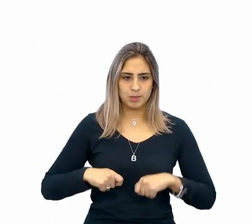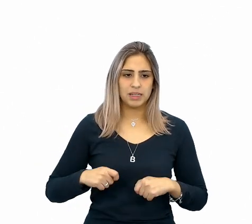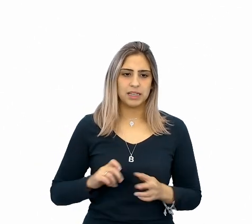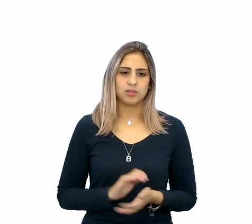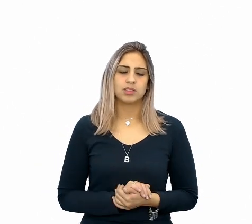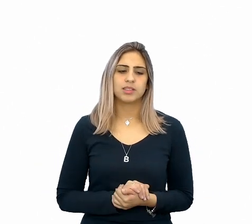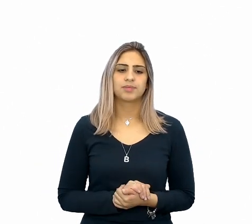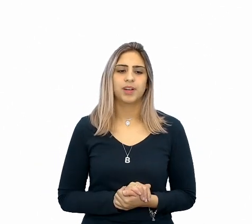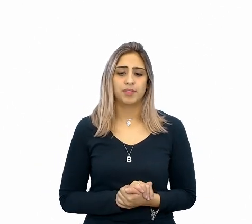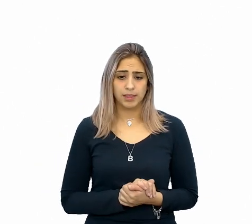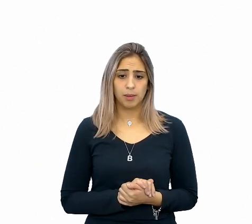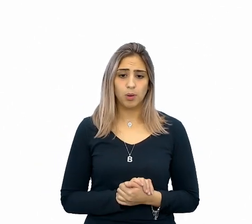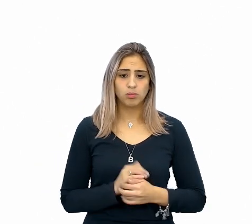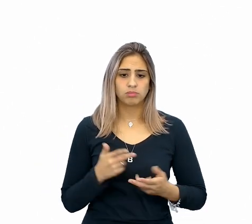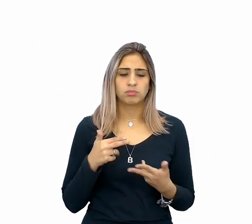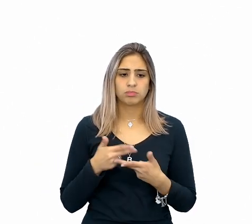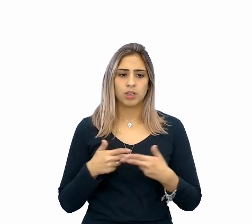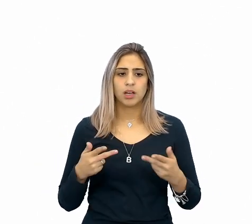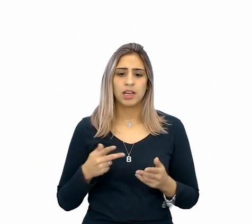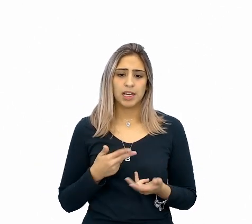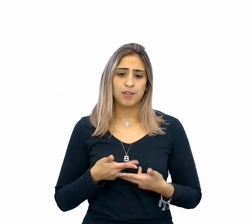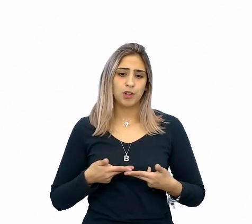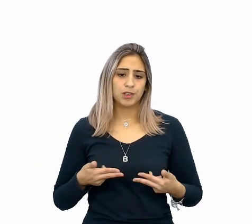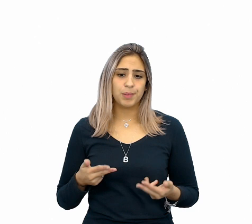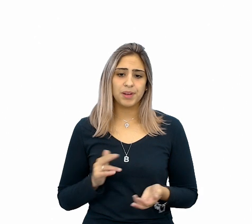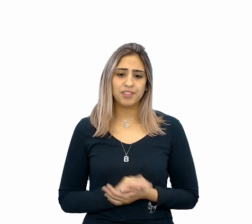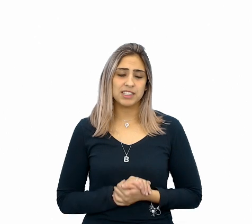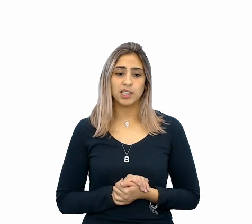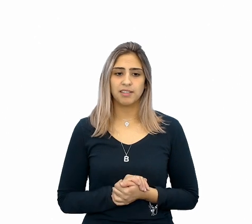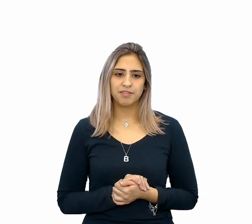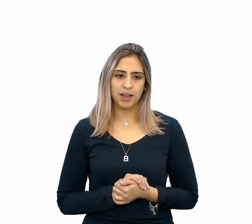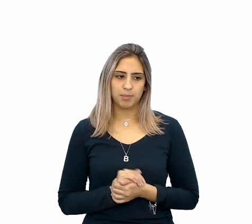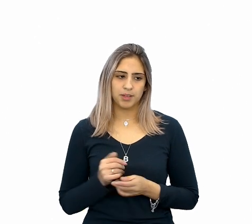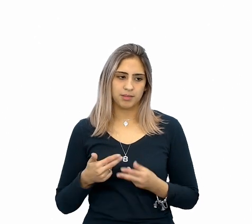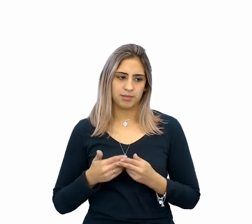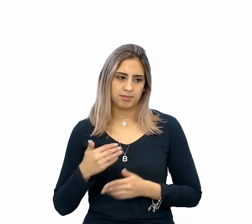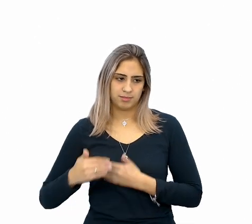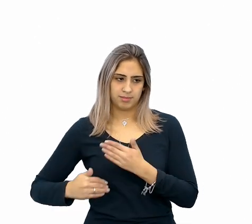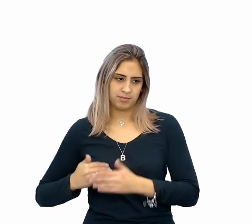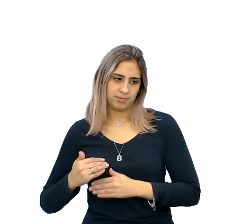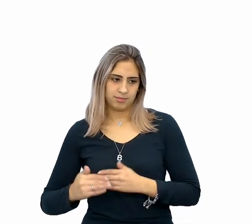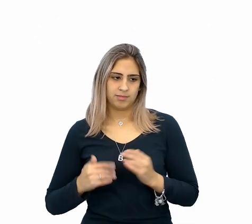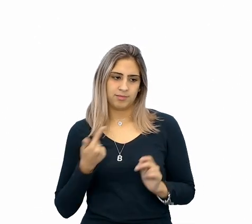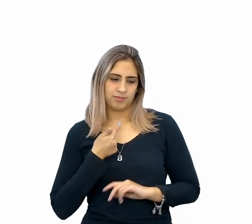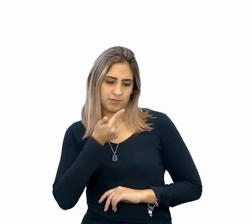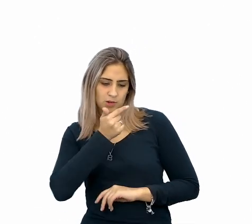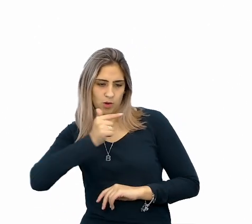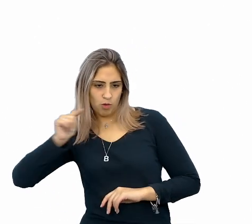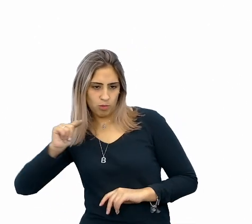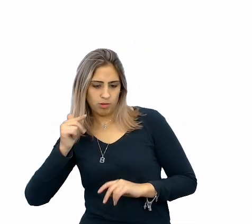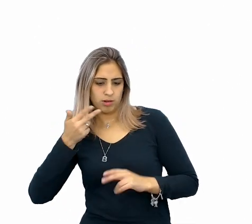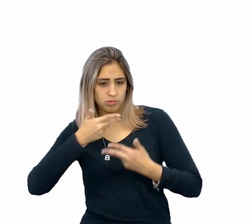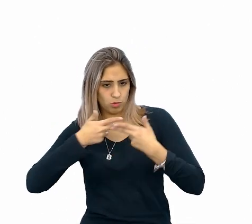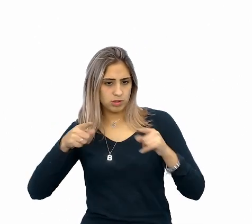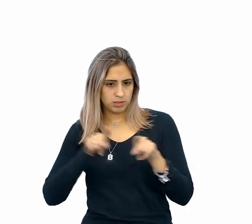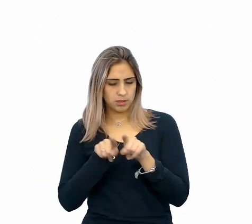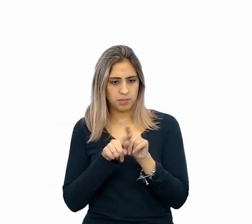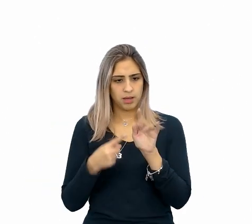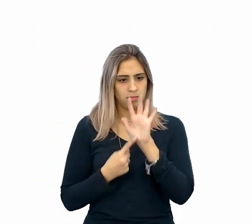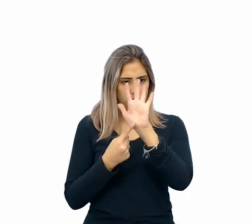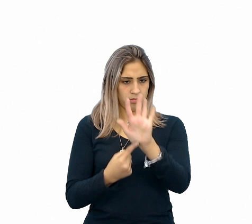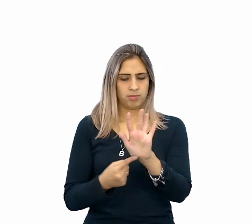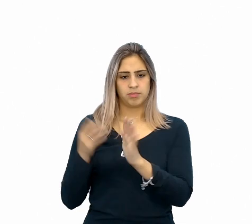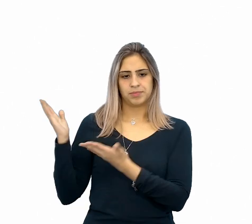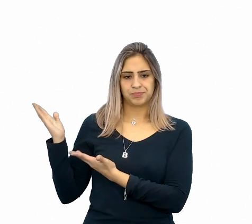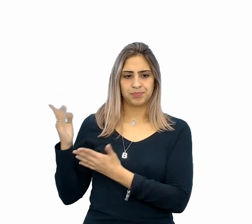também a leitura realizada por você, professor, professora. Outro destaque